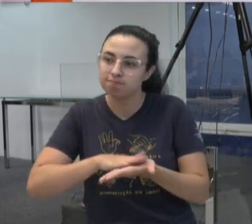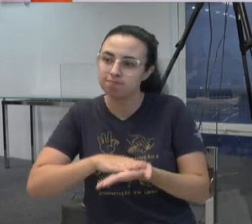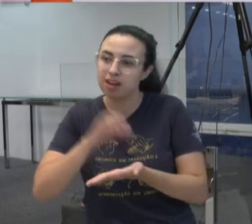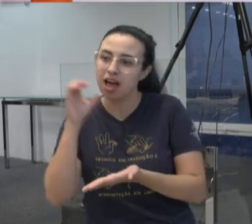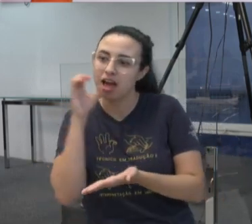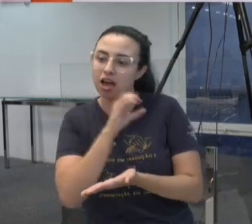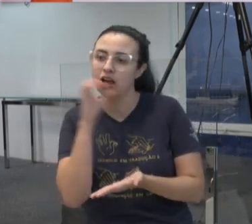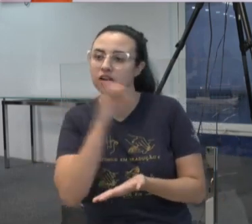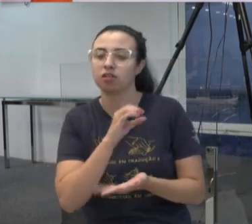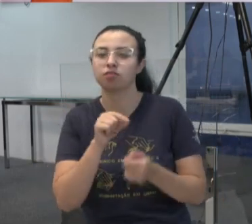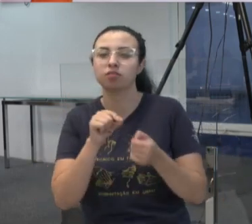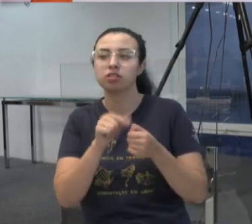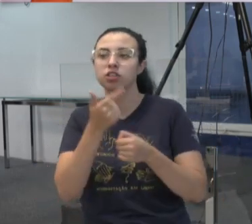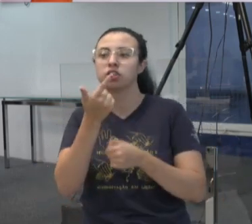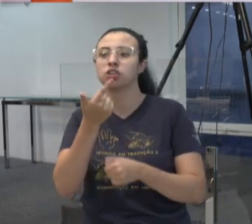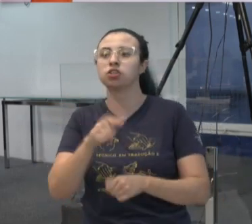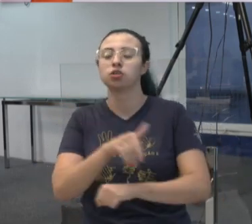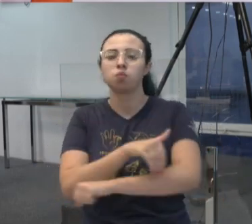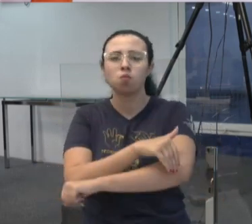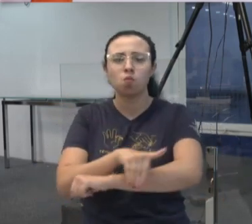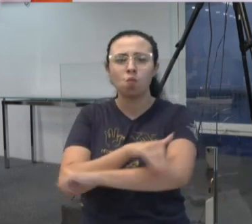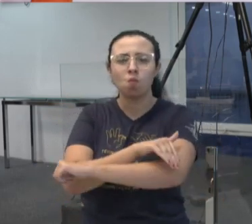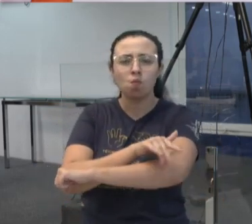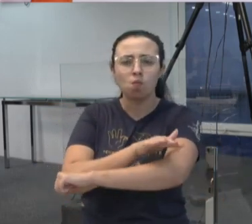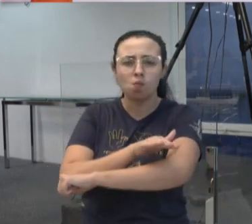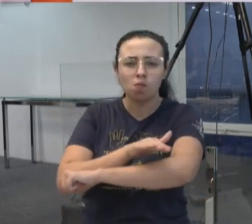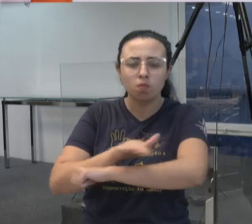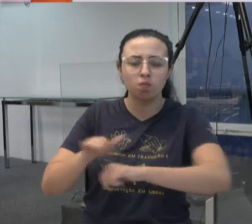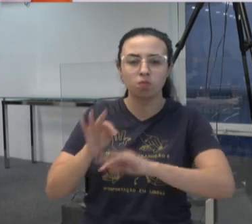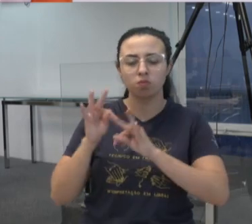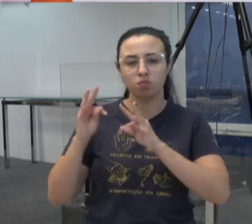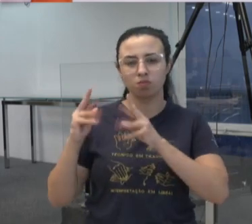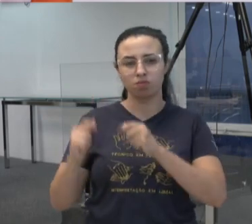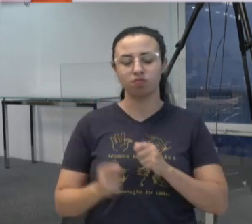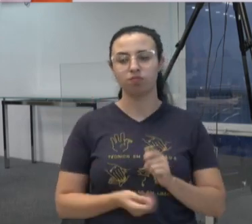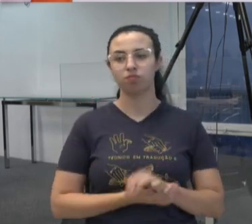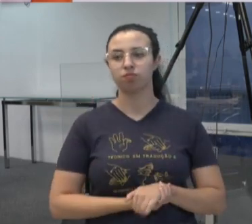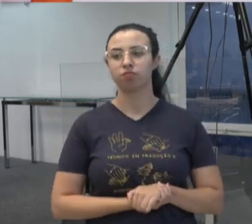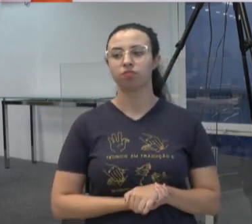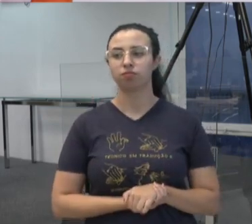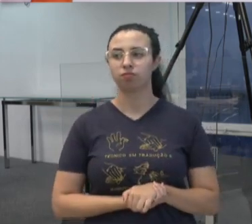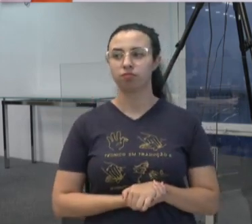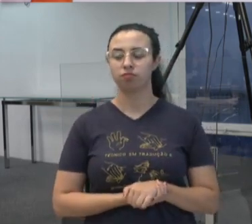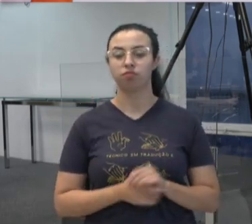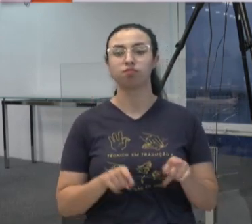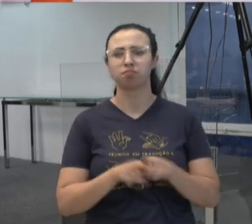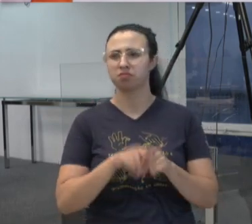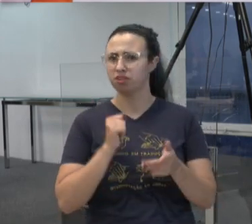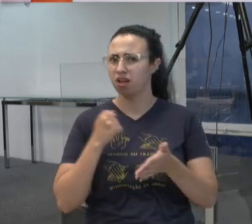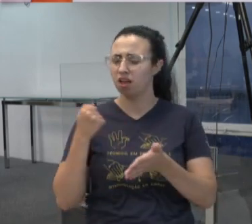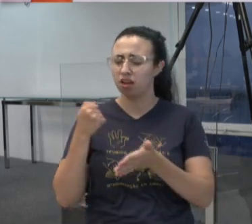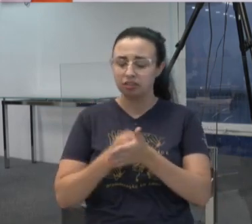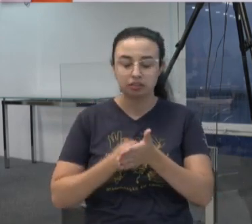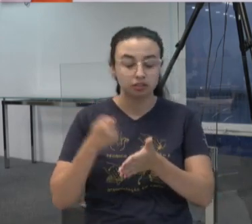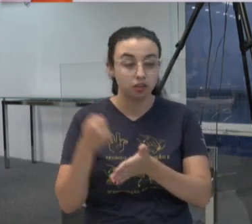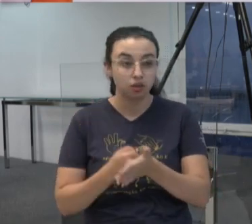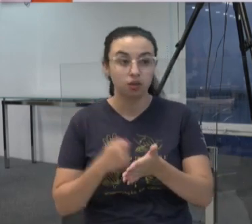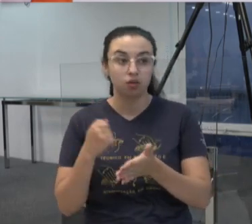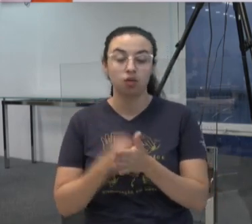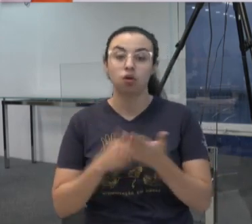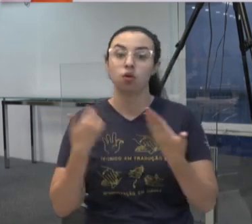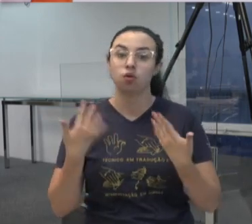vai ser refeito todo esse calçamento aí na Montreal também, para acabar com esse problema. E já briguei muito e estou brigando com o Gustavo